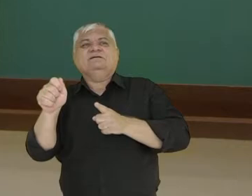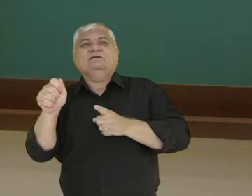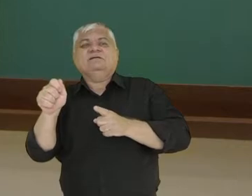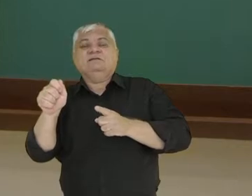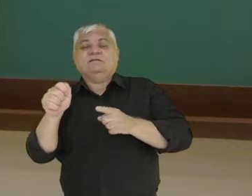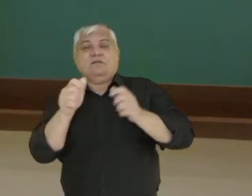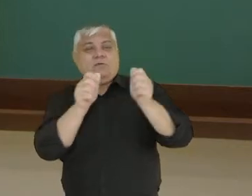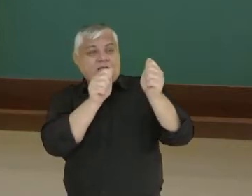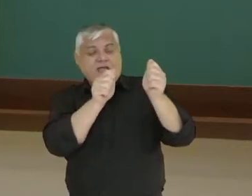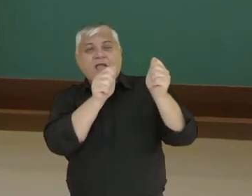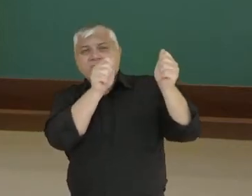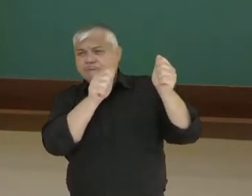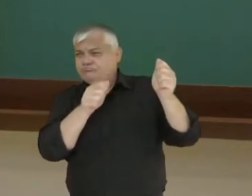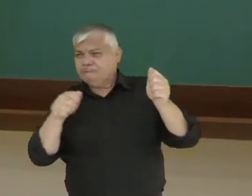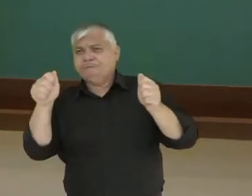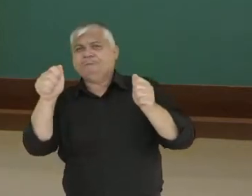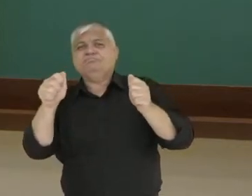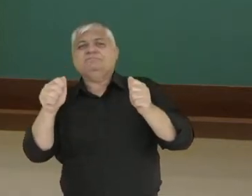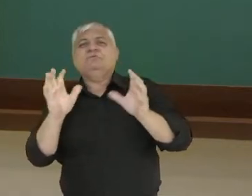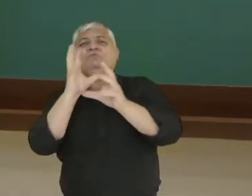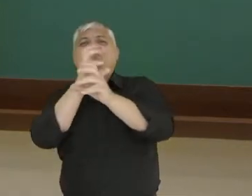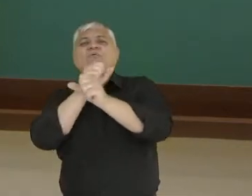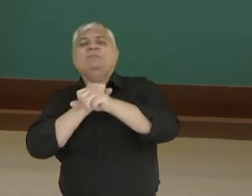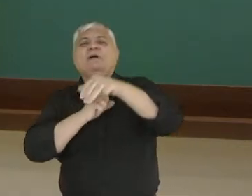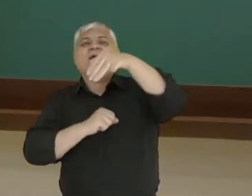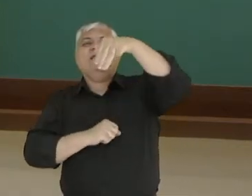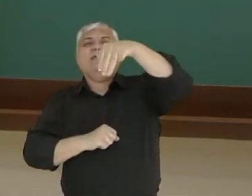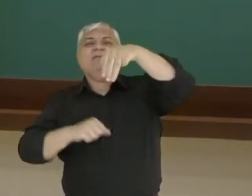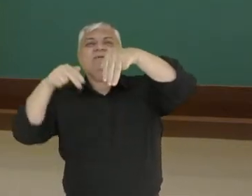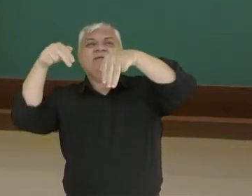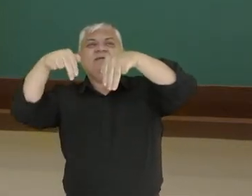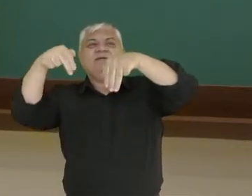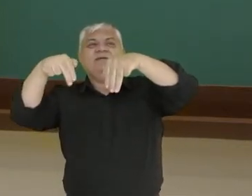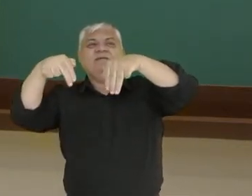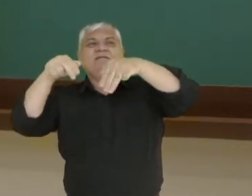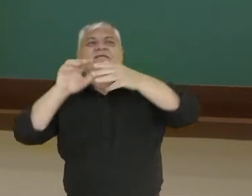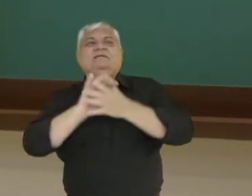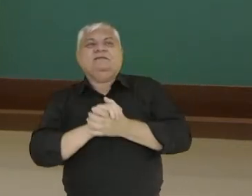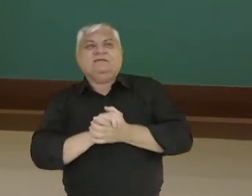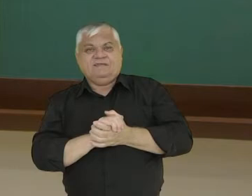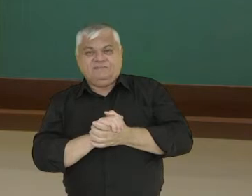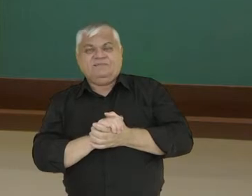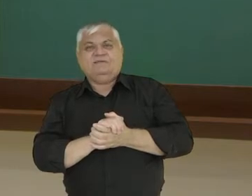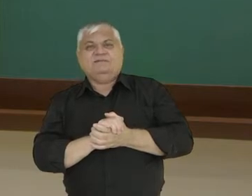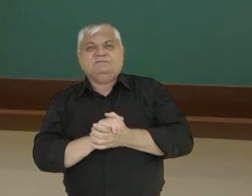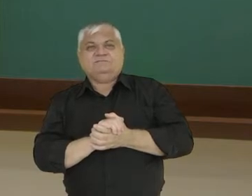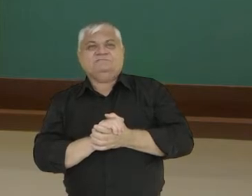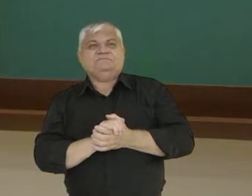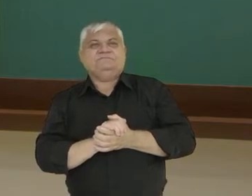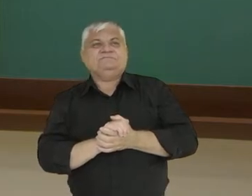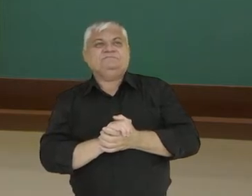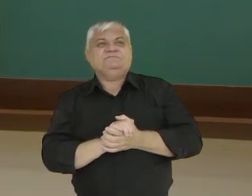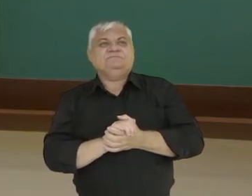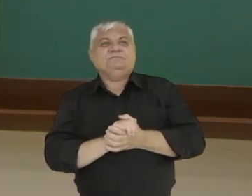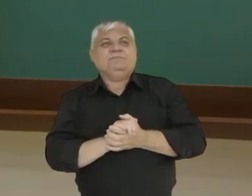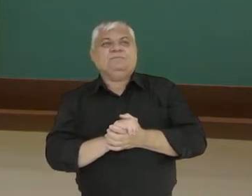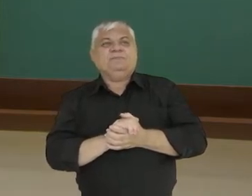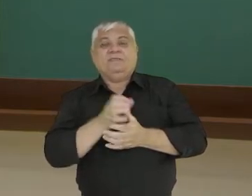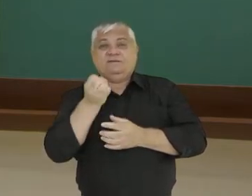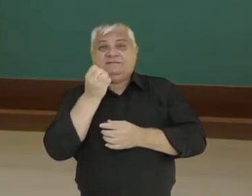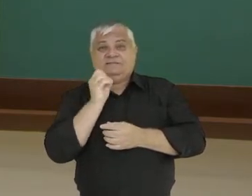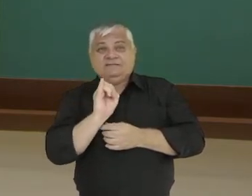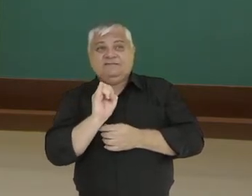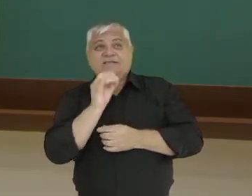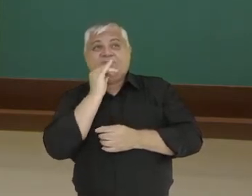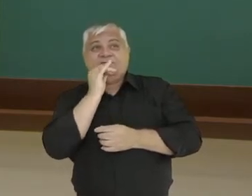né? Repete a base e soma os expoentes. Então, A elevado na m mais n. Então, podemos